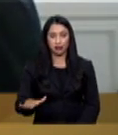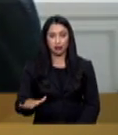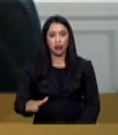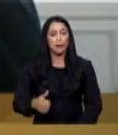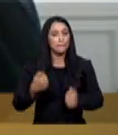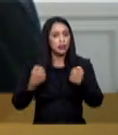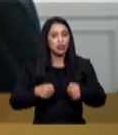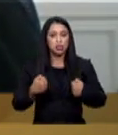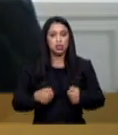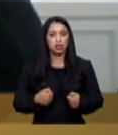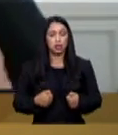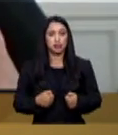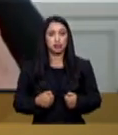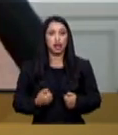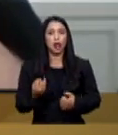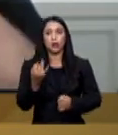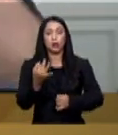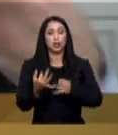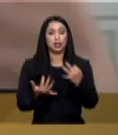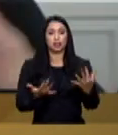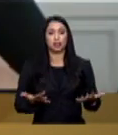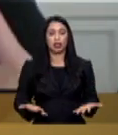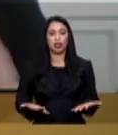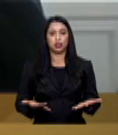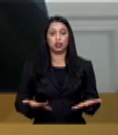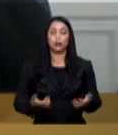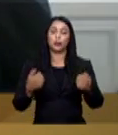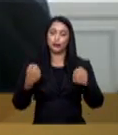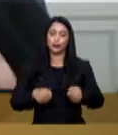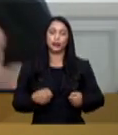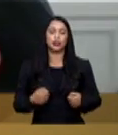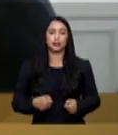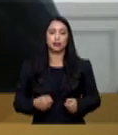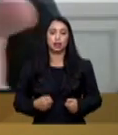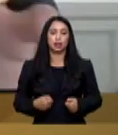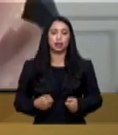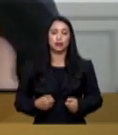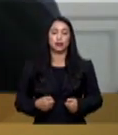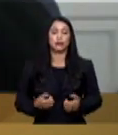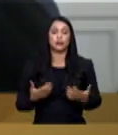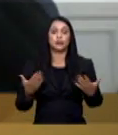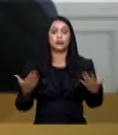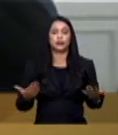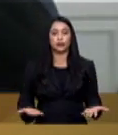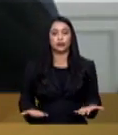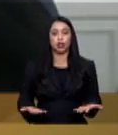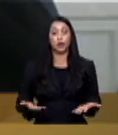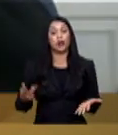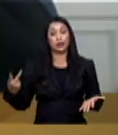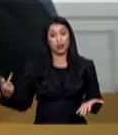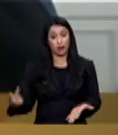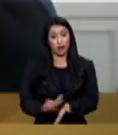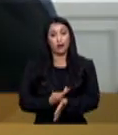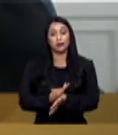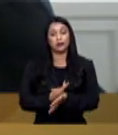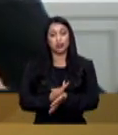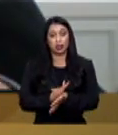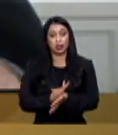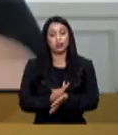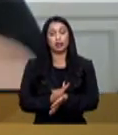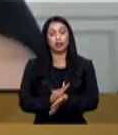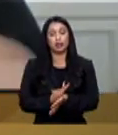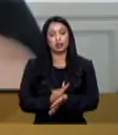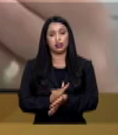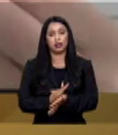física desses adolescentes. E isso vai se acumulando. Então, essa é a realidade